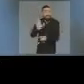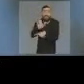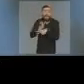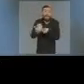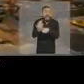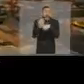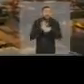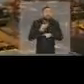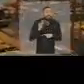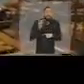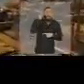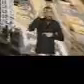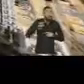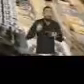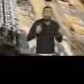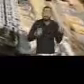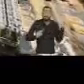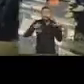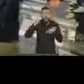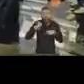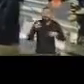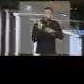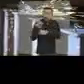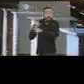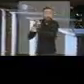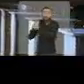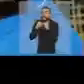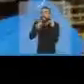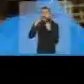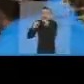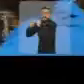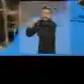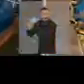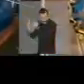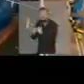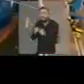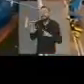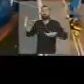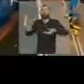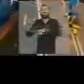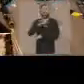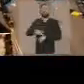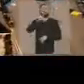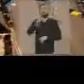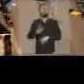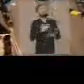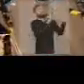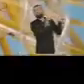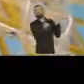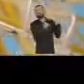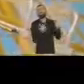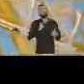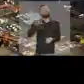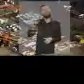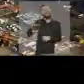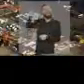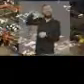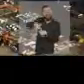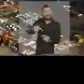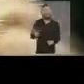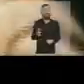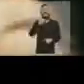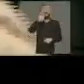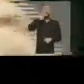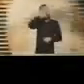passaporte para o futuro. Vou concluir as refinarias para o Brasil depender menos de importação de derivados, como o diesel